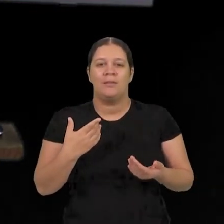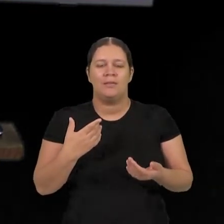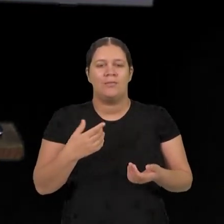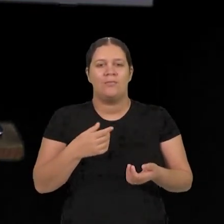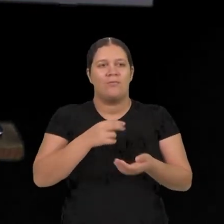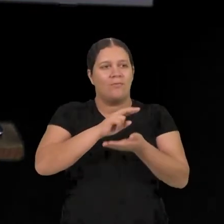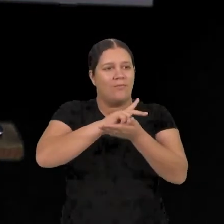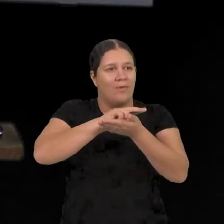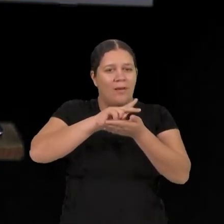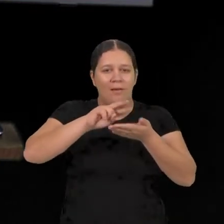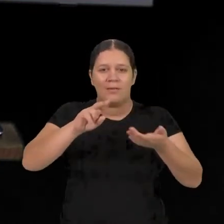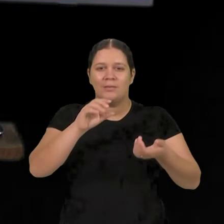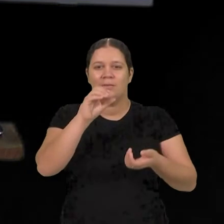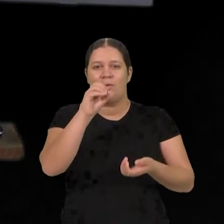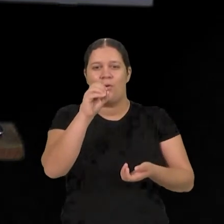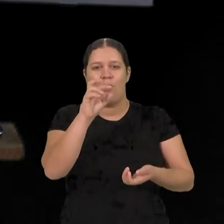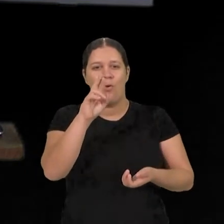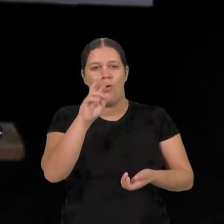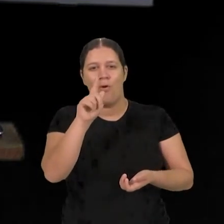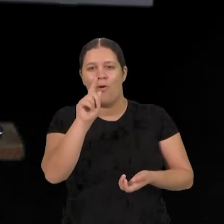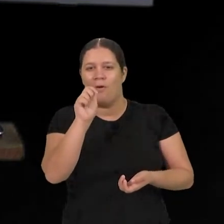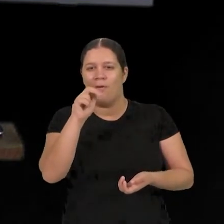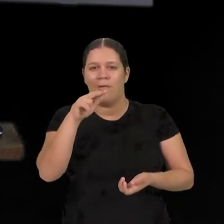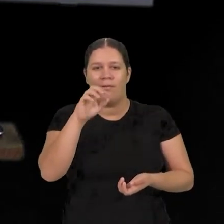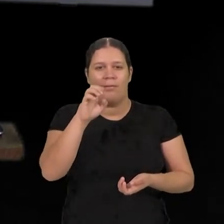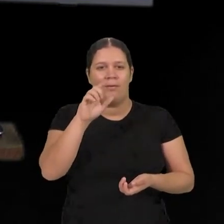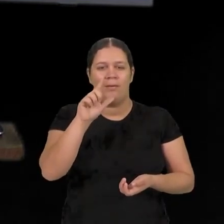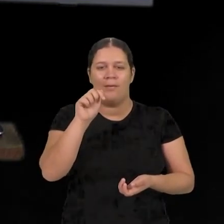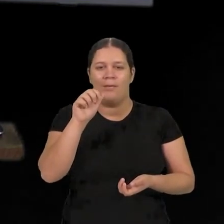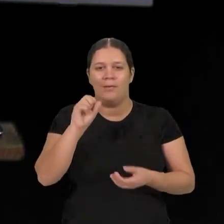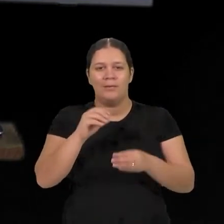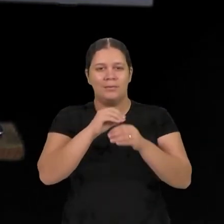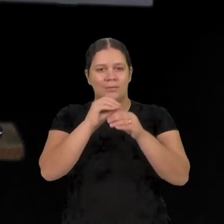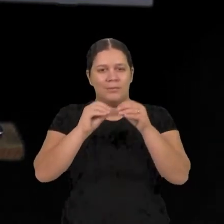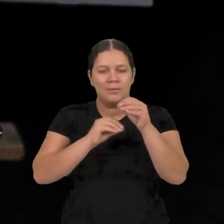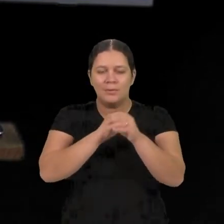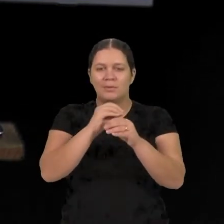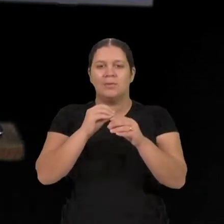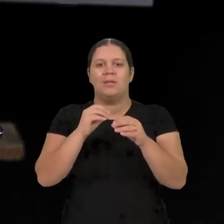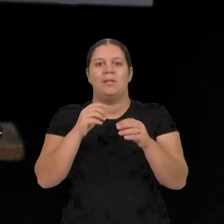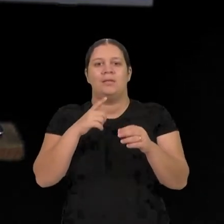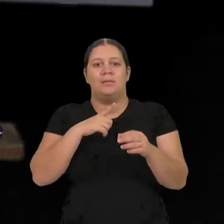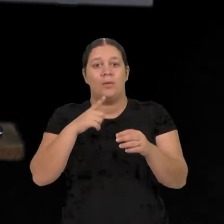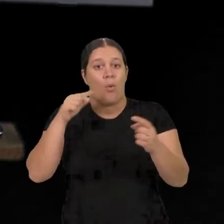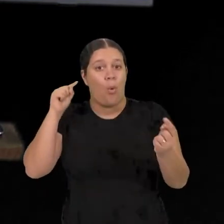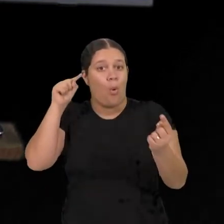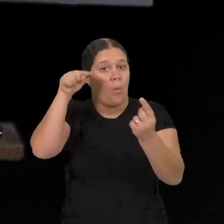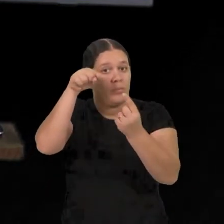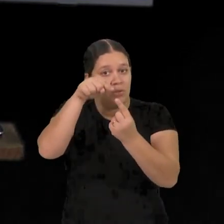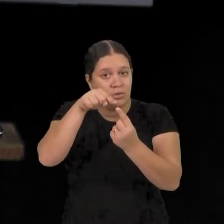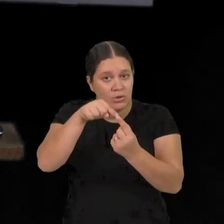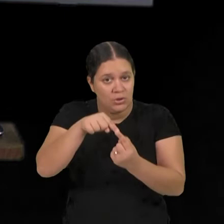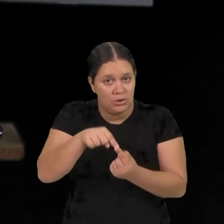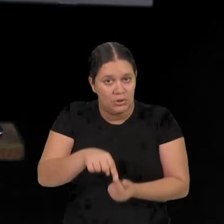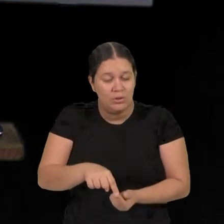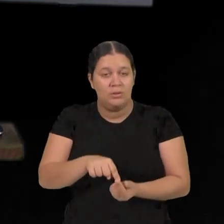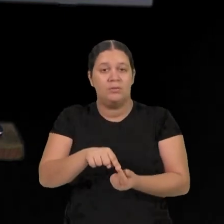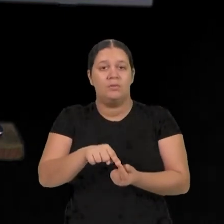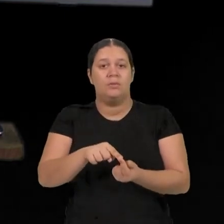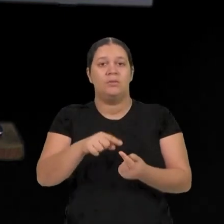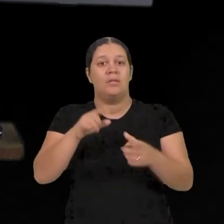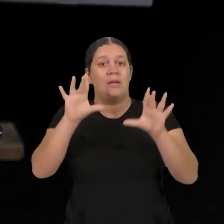série de organelas. Essas organelas têm funções definidas, tá,